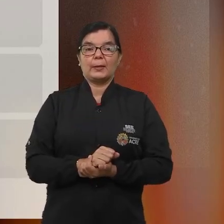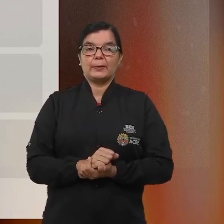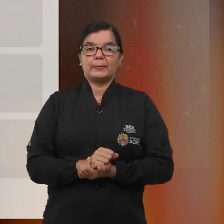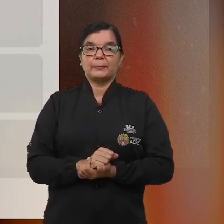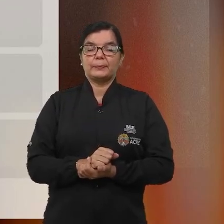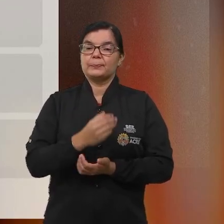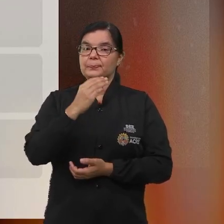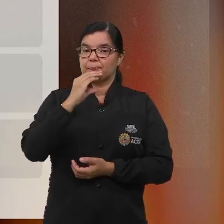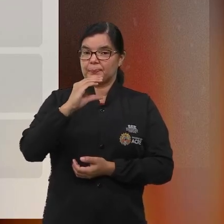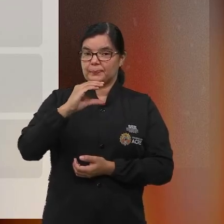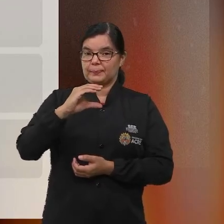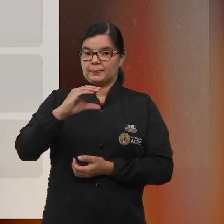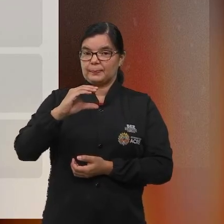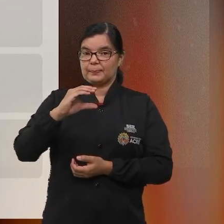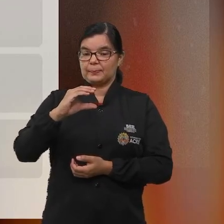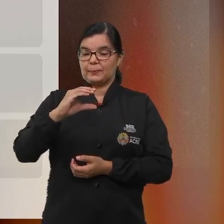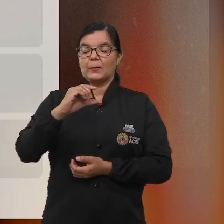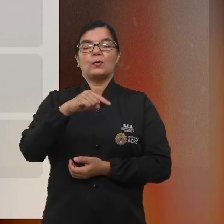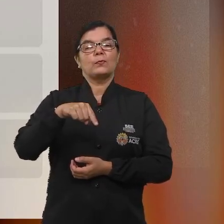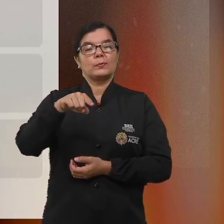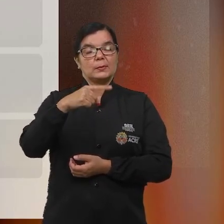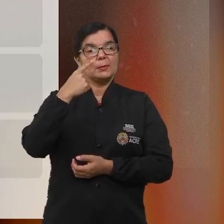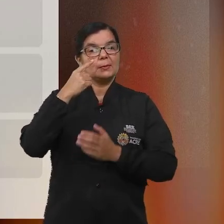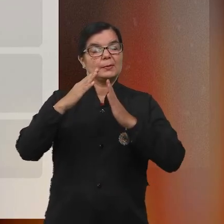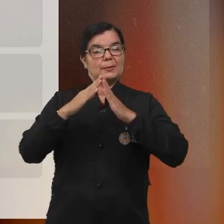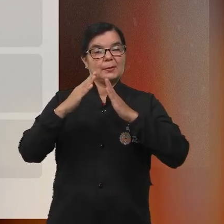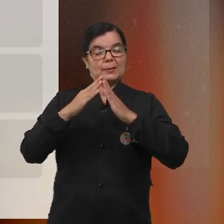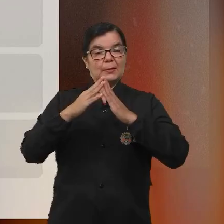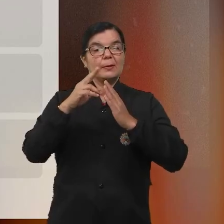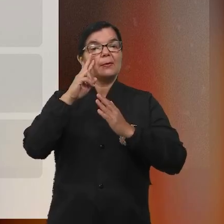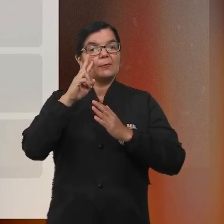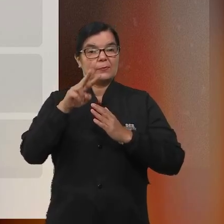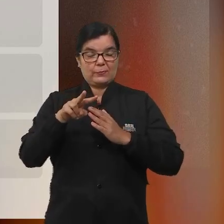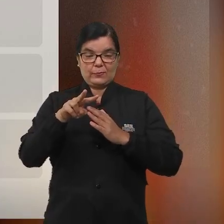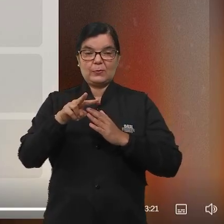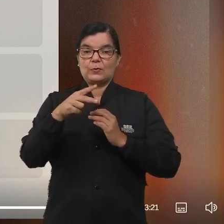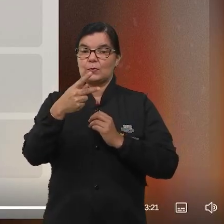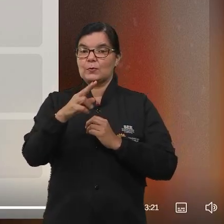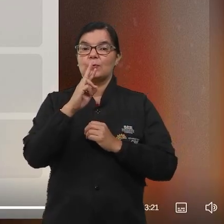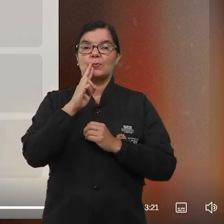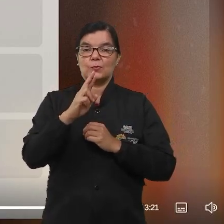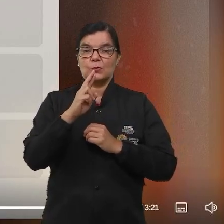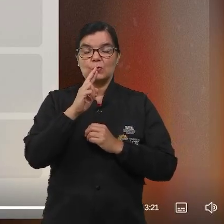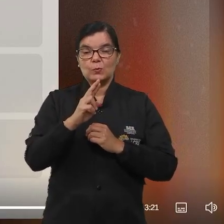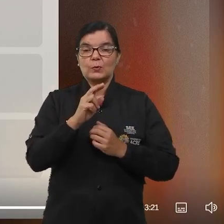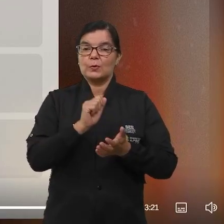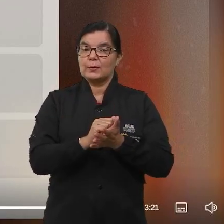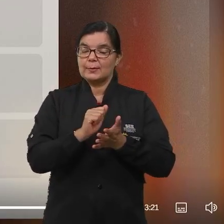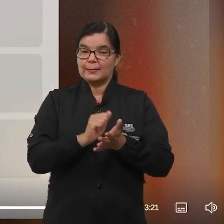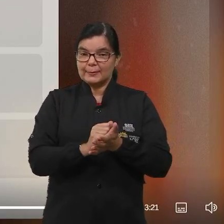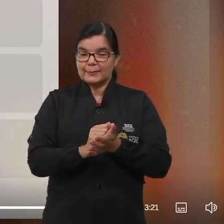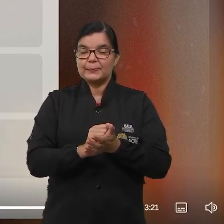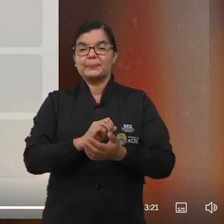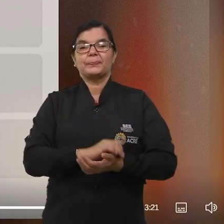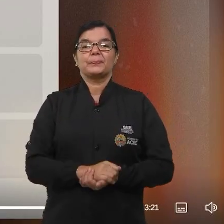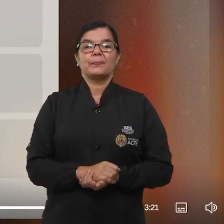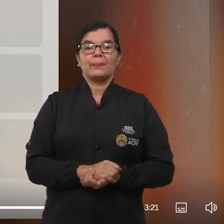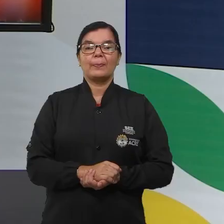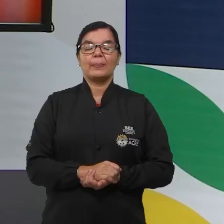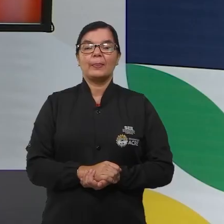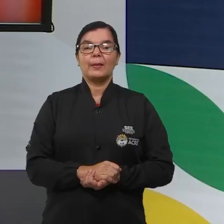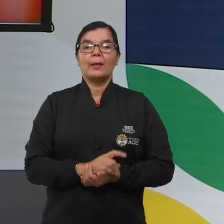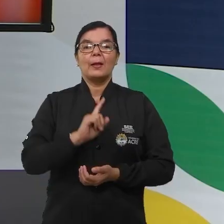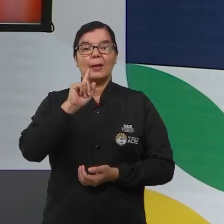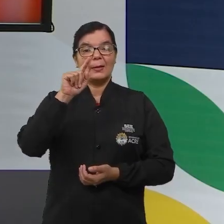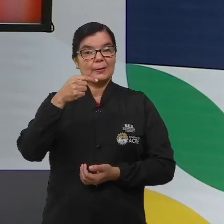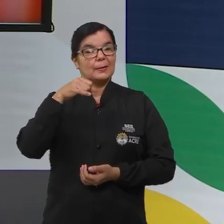a letra C. Você que está em casa, confere com o que você anotou aí. E